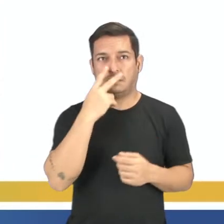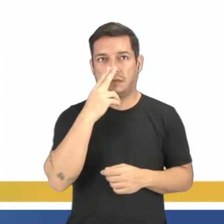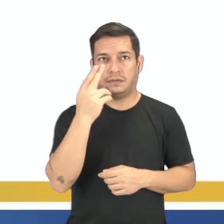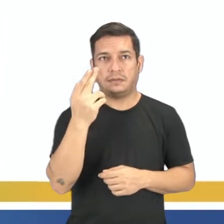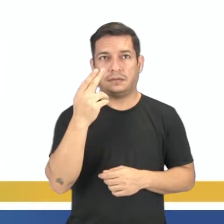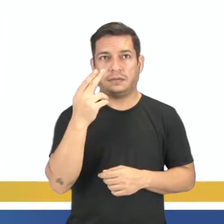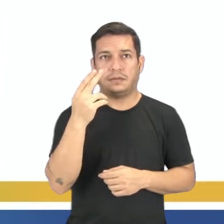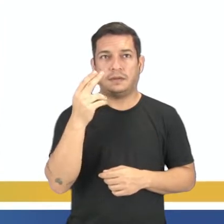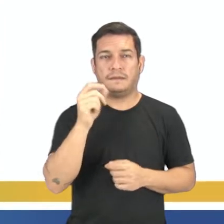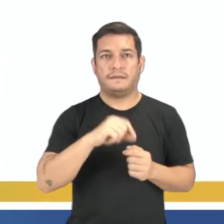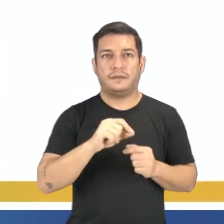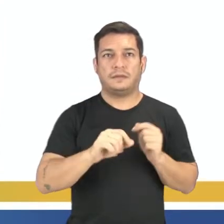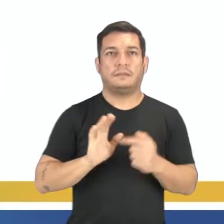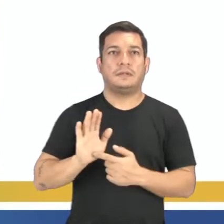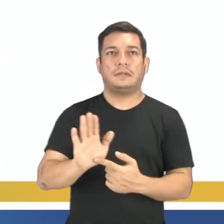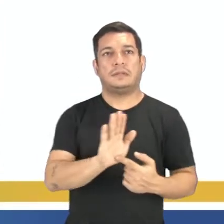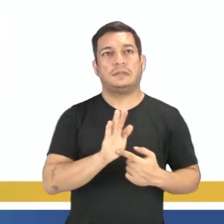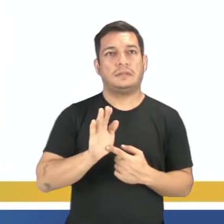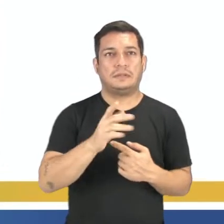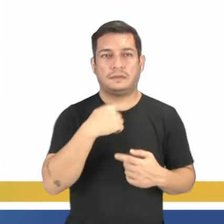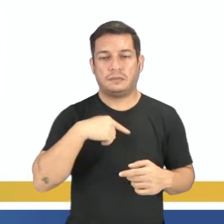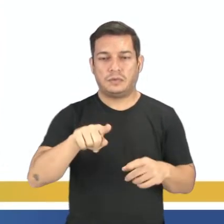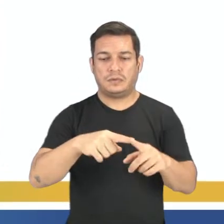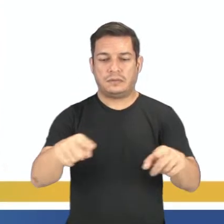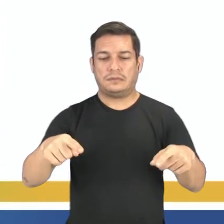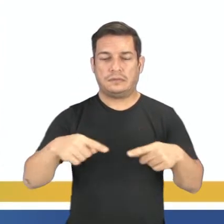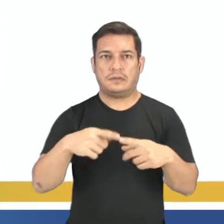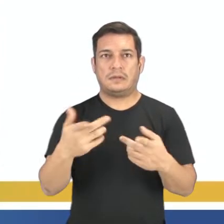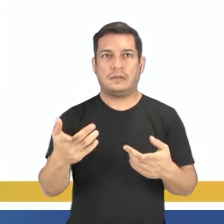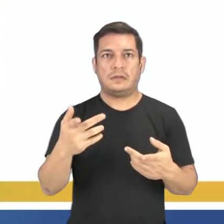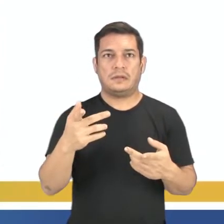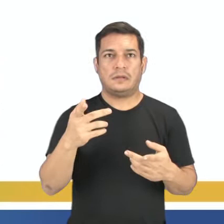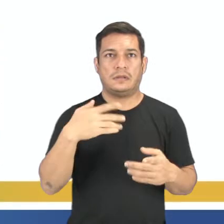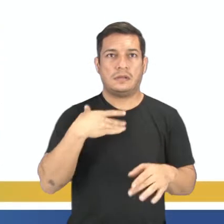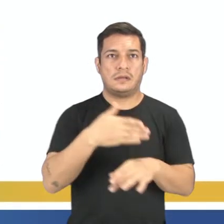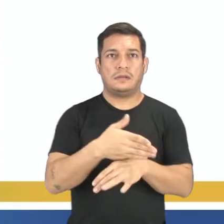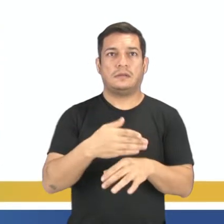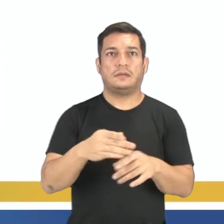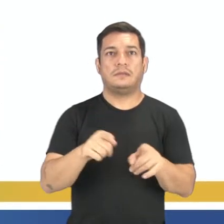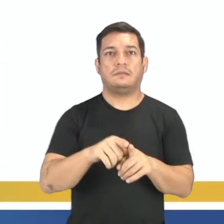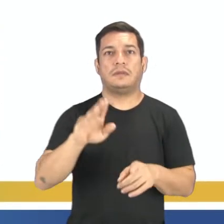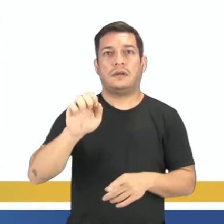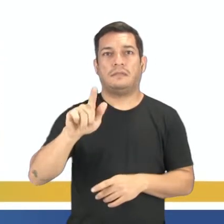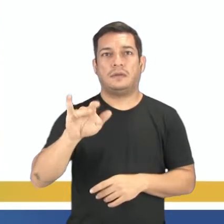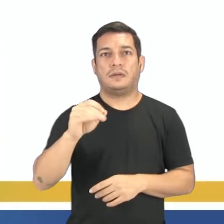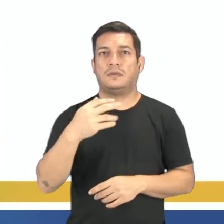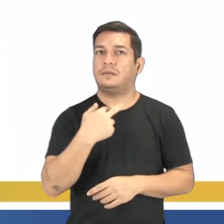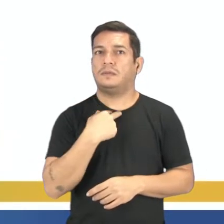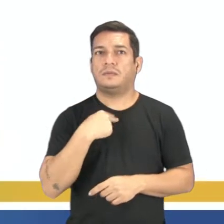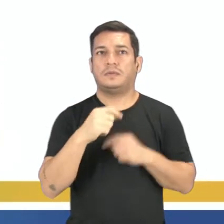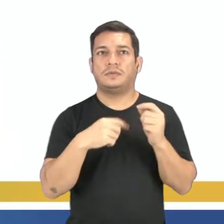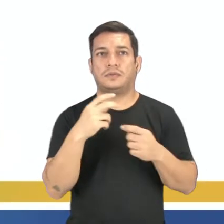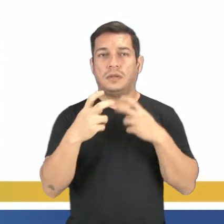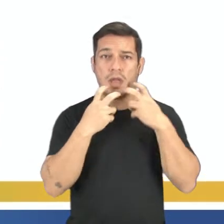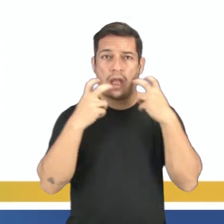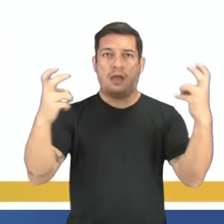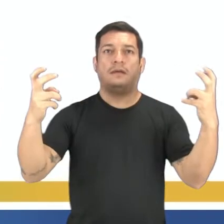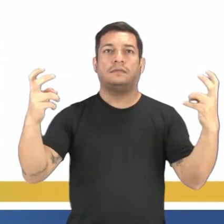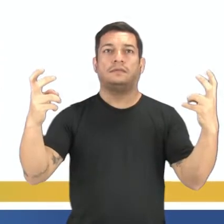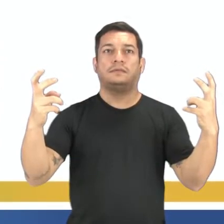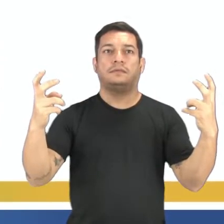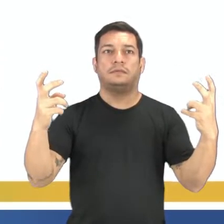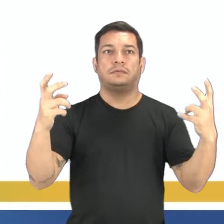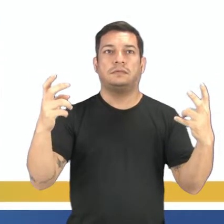decompostas, fez-lhe sinal e foram para uma saleta interior. Entrando, Camilo não pôde sufocar um grito de terror.